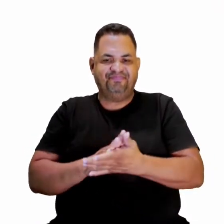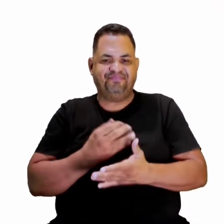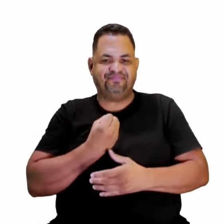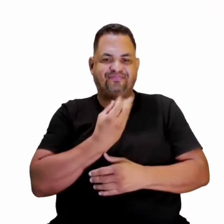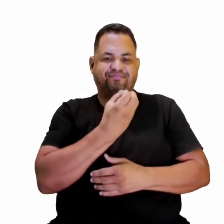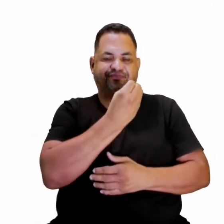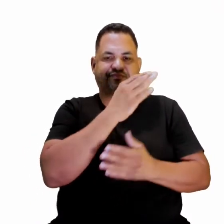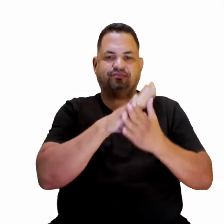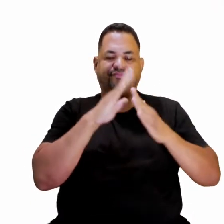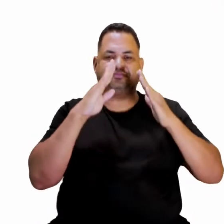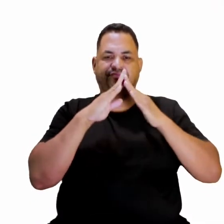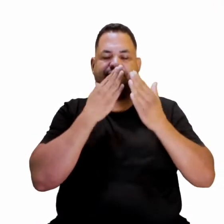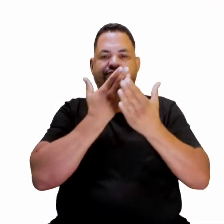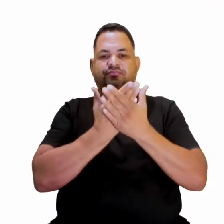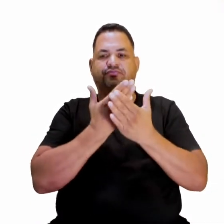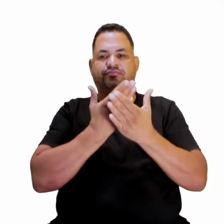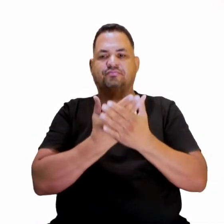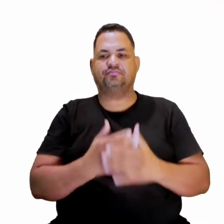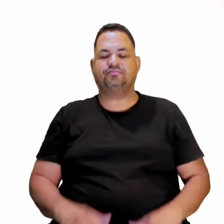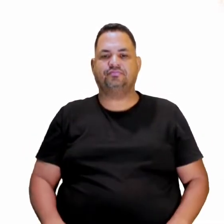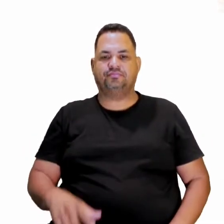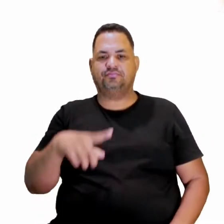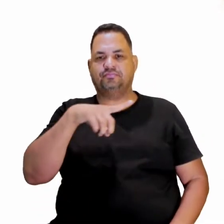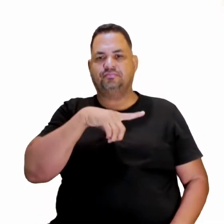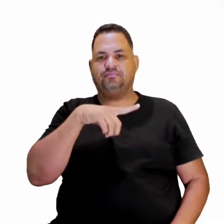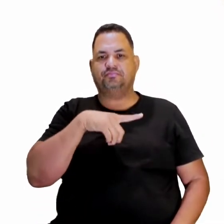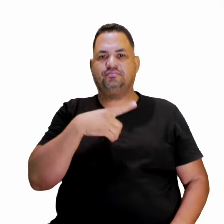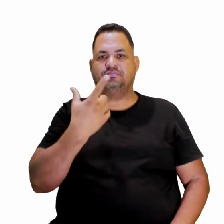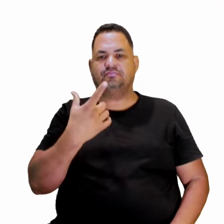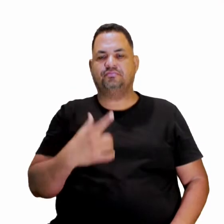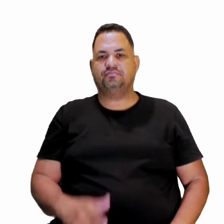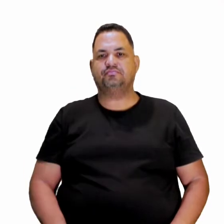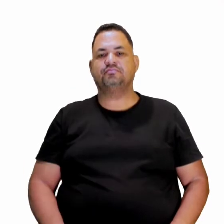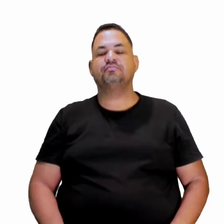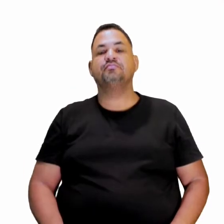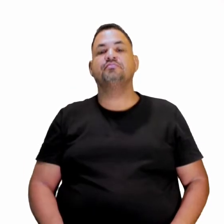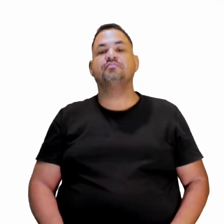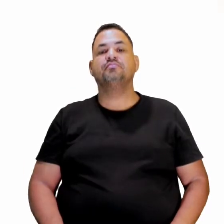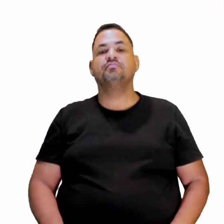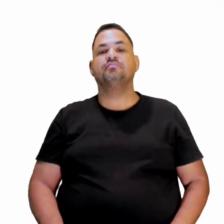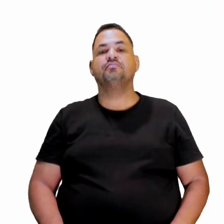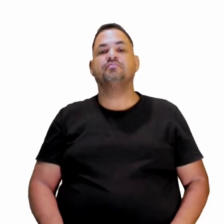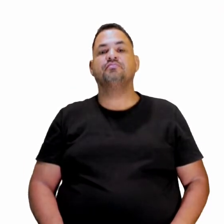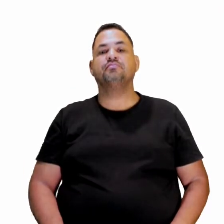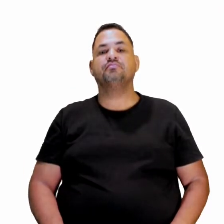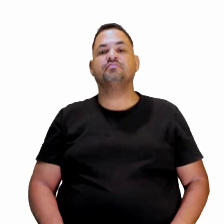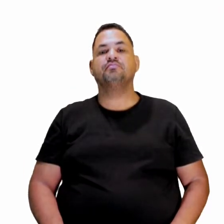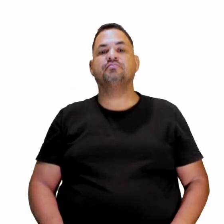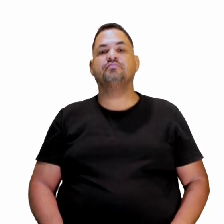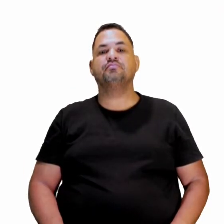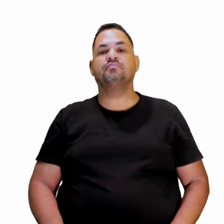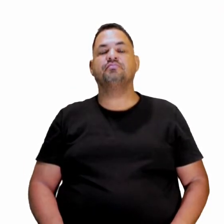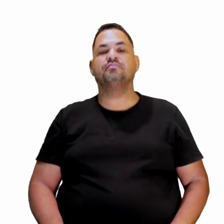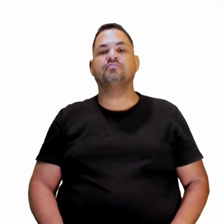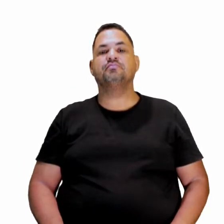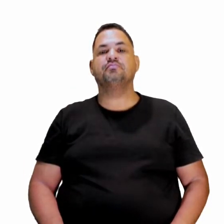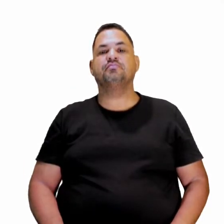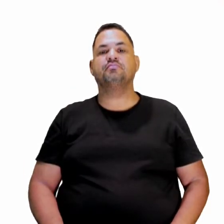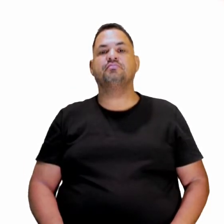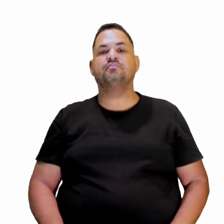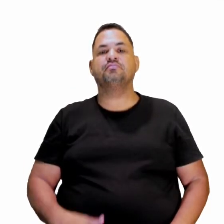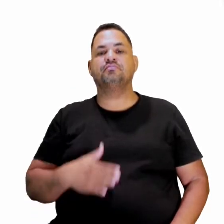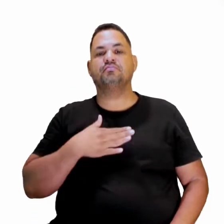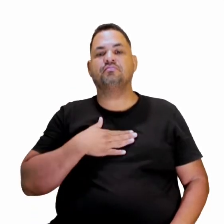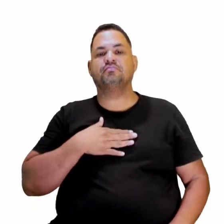escolar. Então, vem aqui a questão do behaved, que é, aliás, behaved, que é o